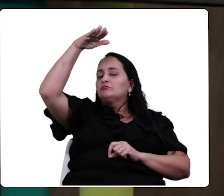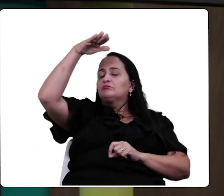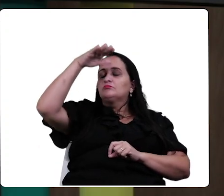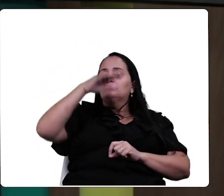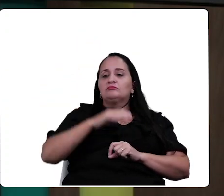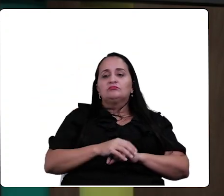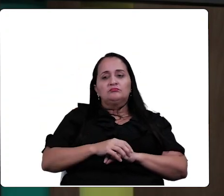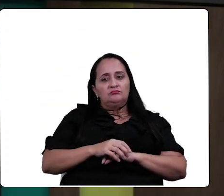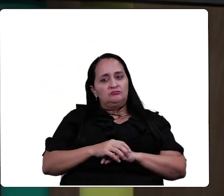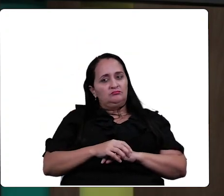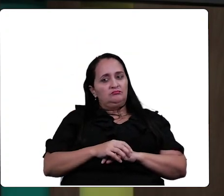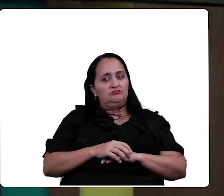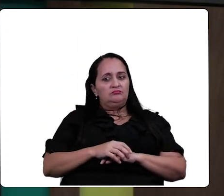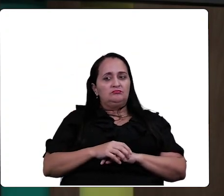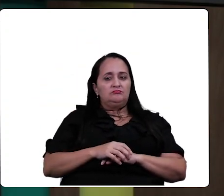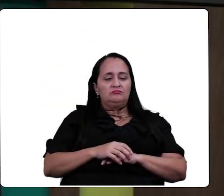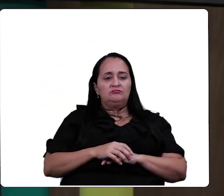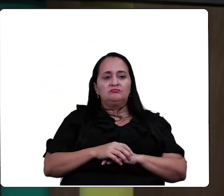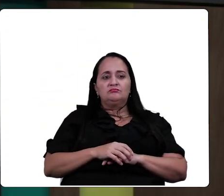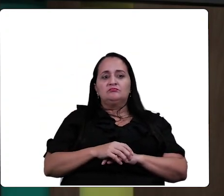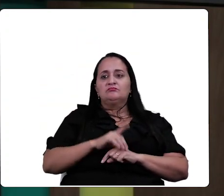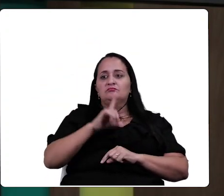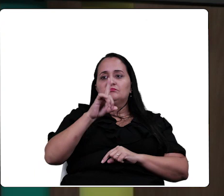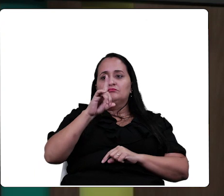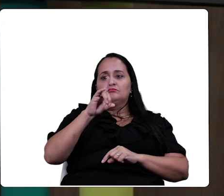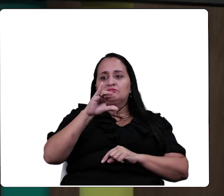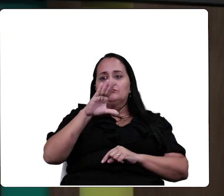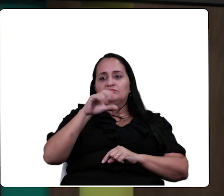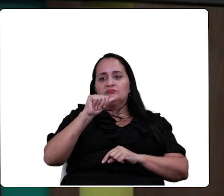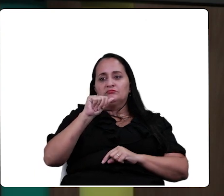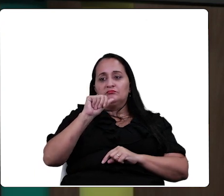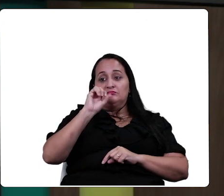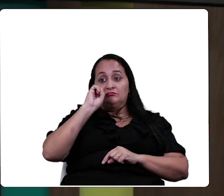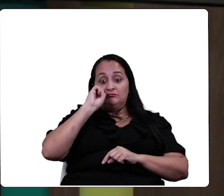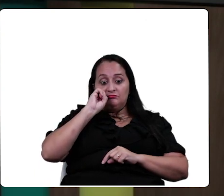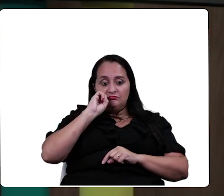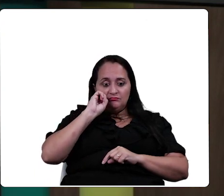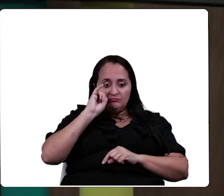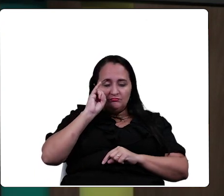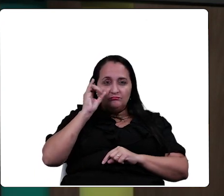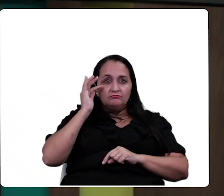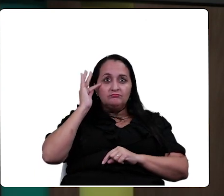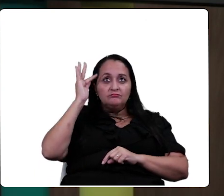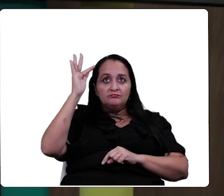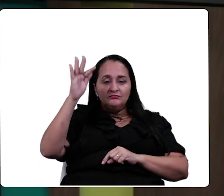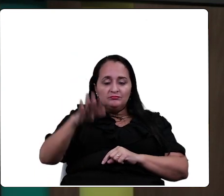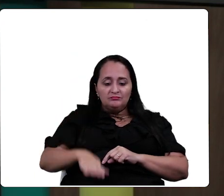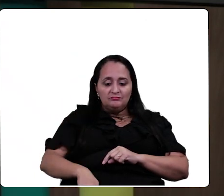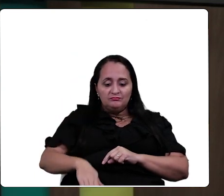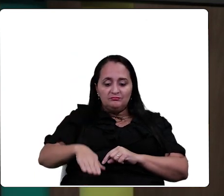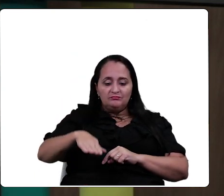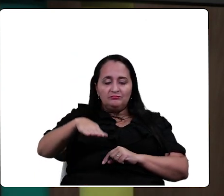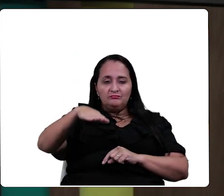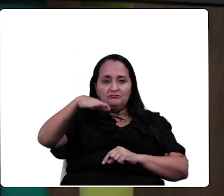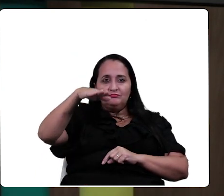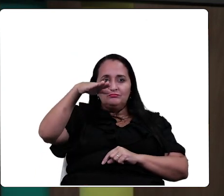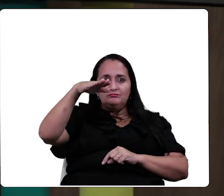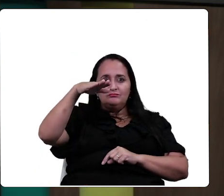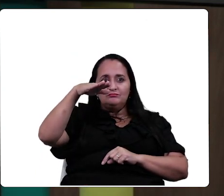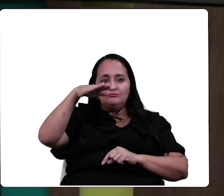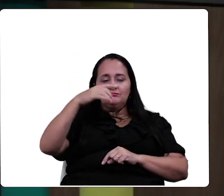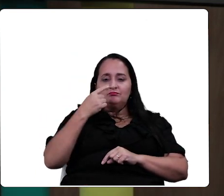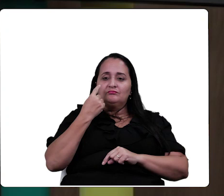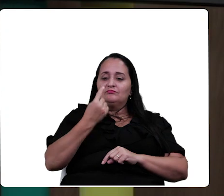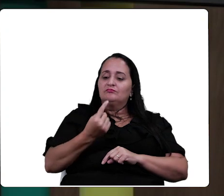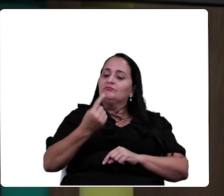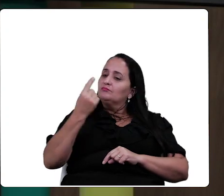Quando eu crescer, essa foi a primeira dica. Quando eu crescer. E aí, cada um